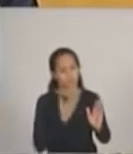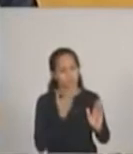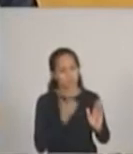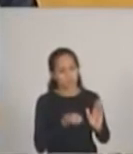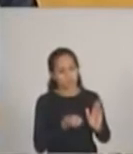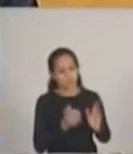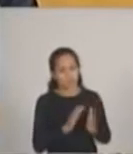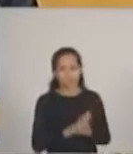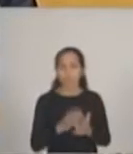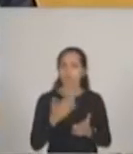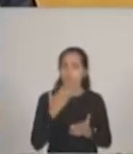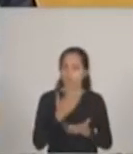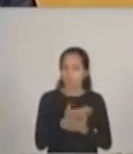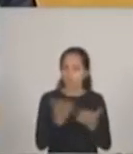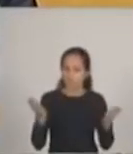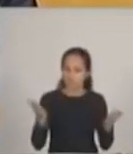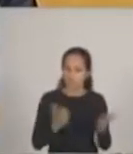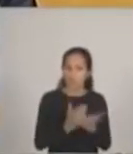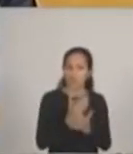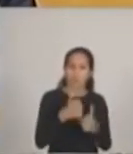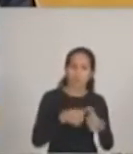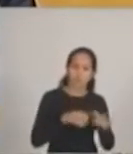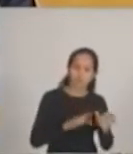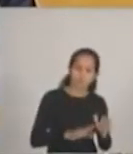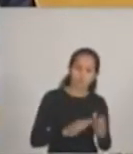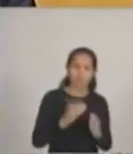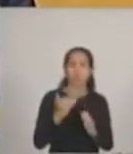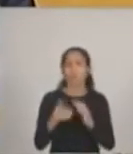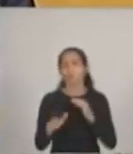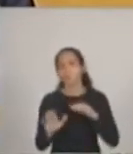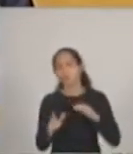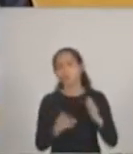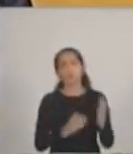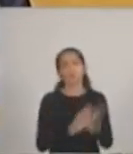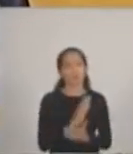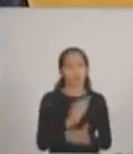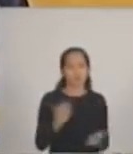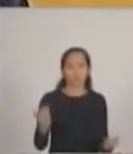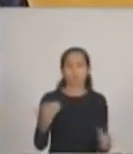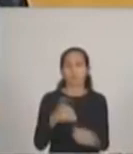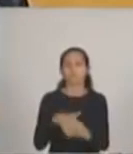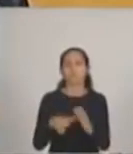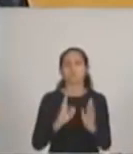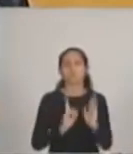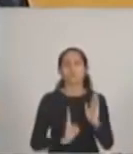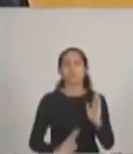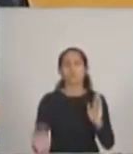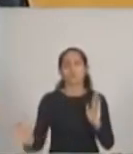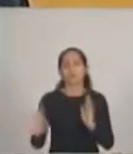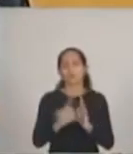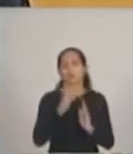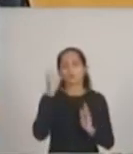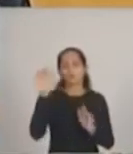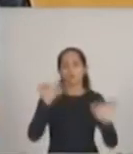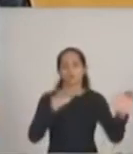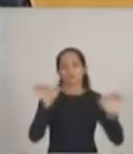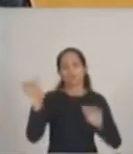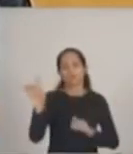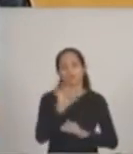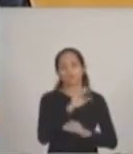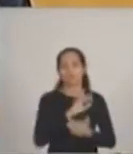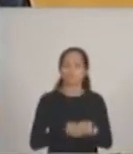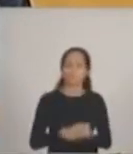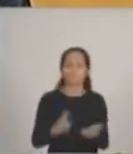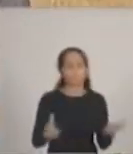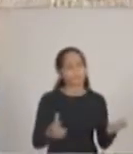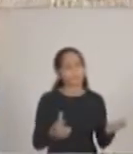ciência do plenário, os deputados que aprovam a maneira como estão. Senhor presidente. Aprovado, votação será nominal. Eu gostaria, como o parecer do deputado Freitas